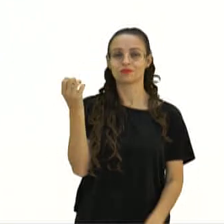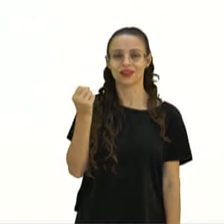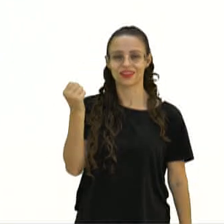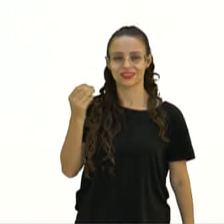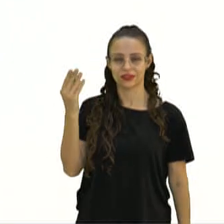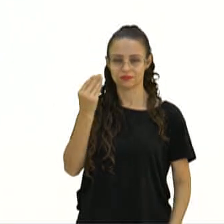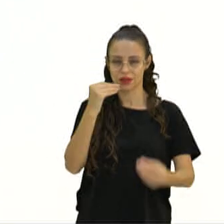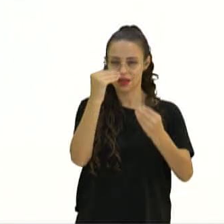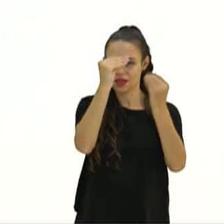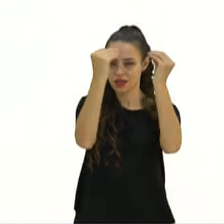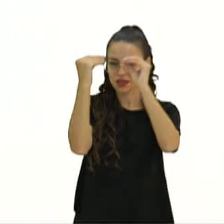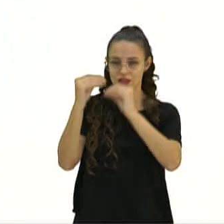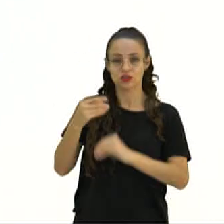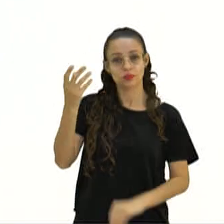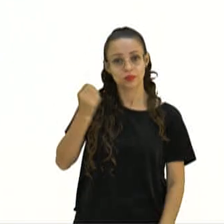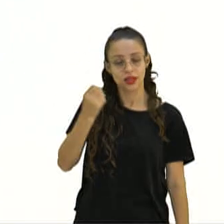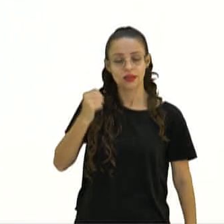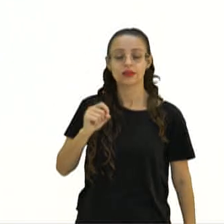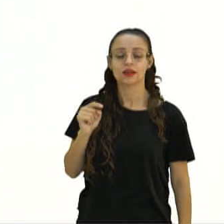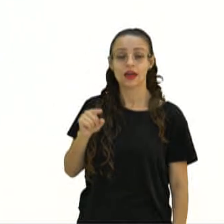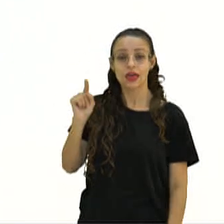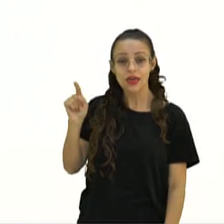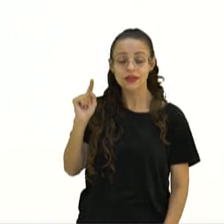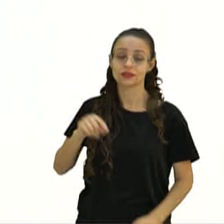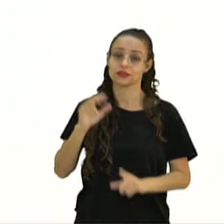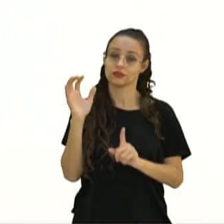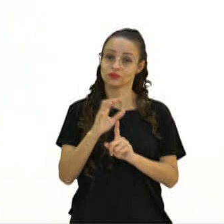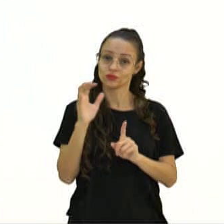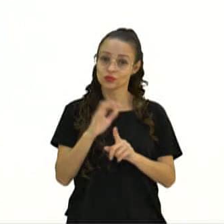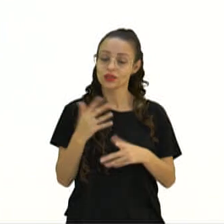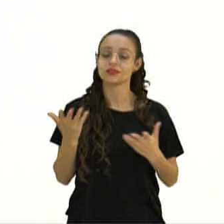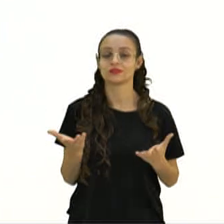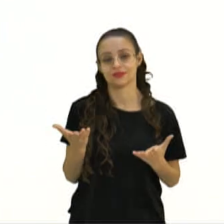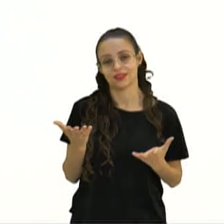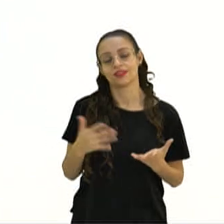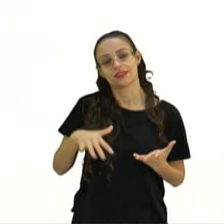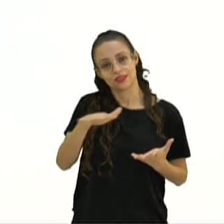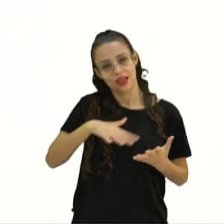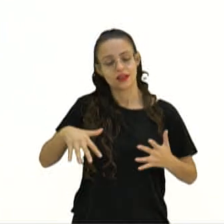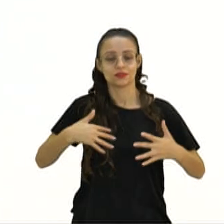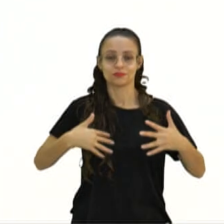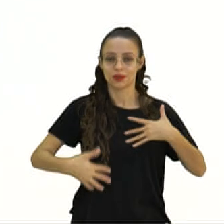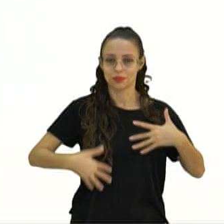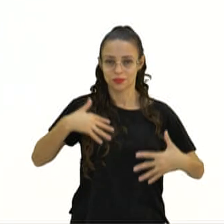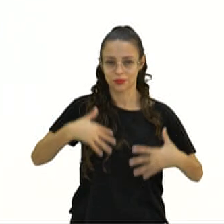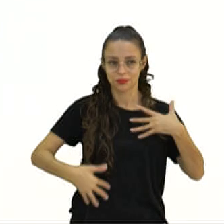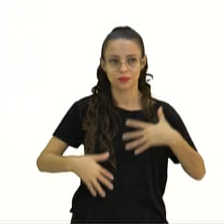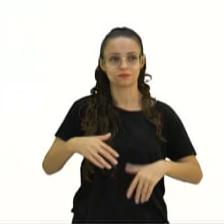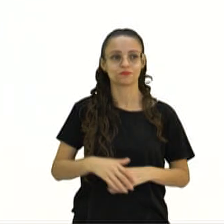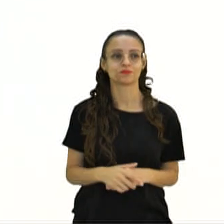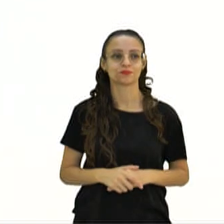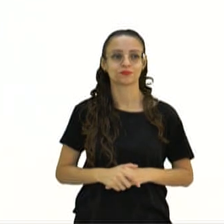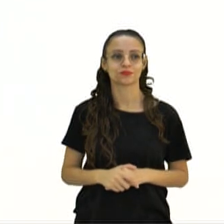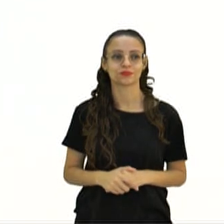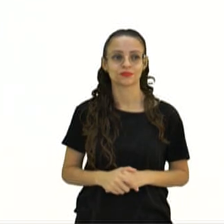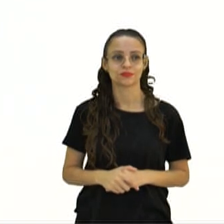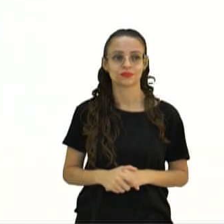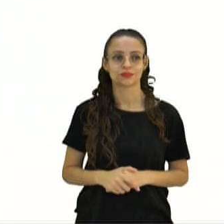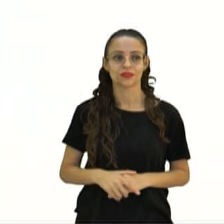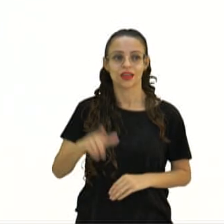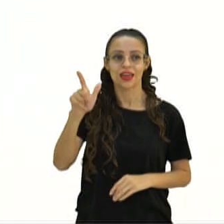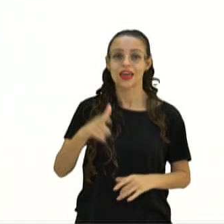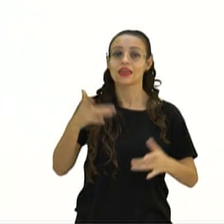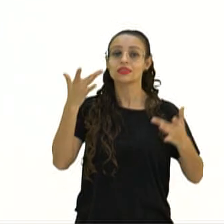essa é a inspiração, né, dentro da parte ali da pantomima. Então, ela é um